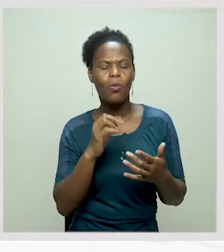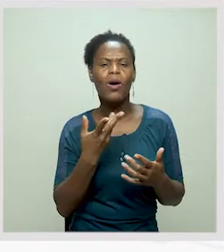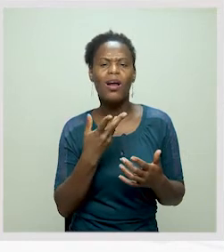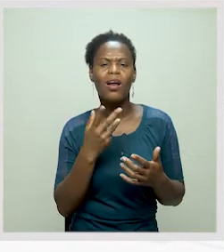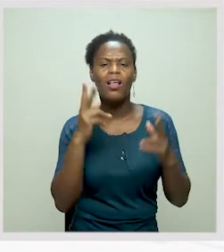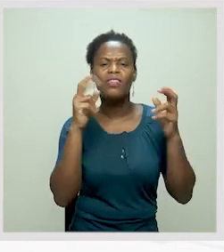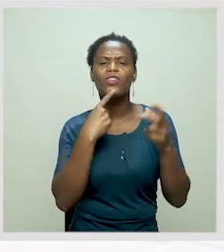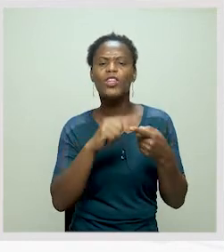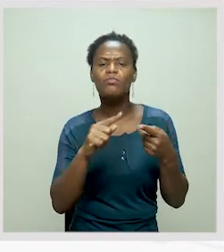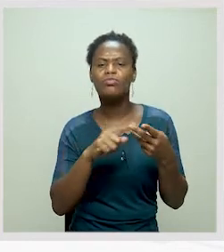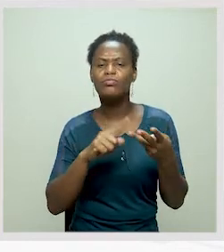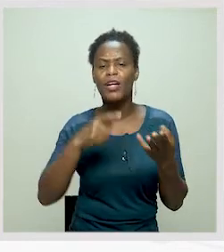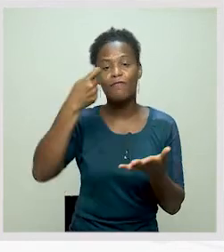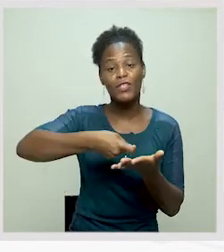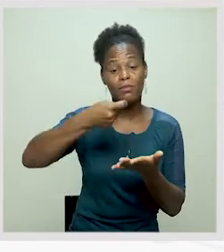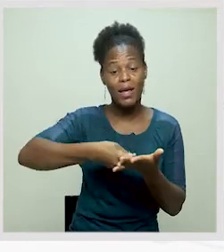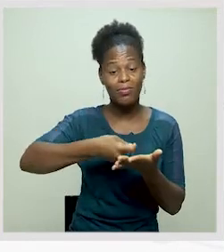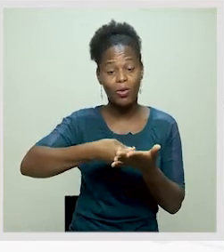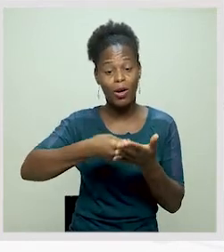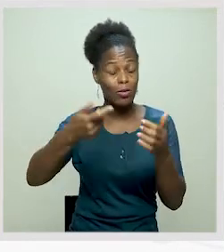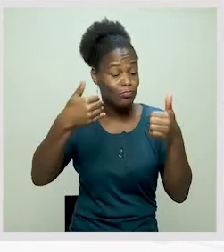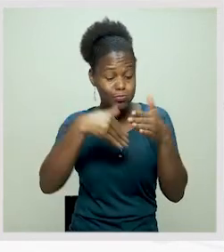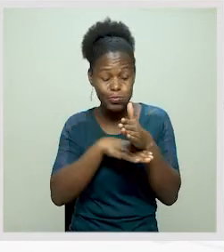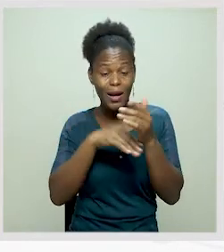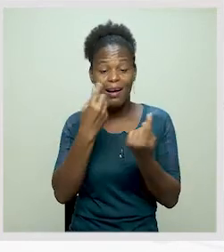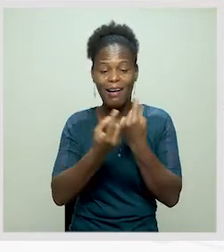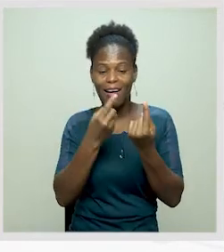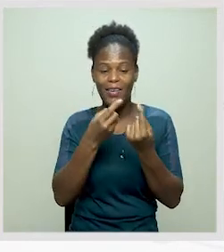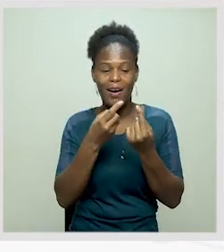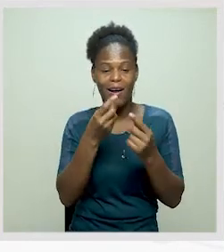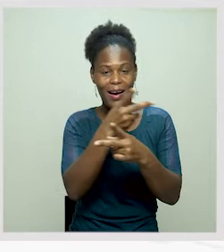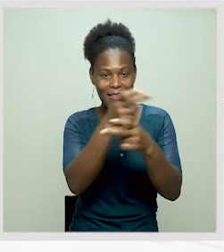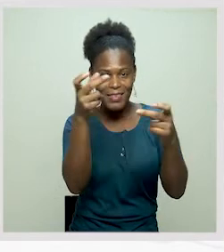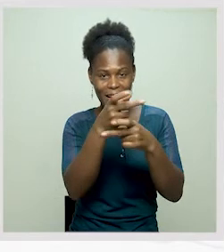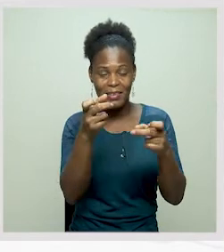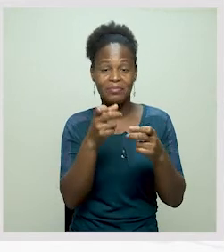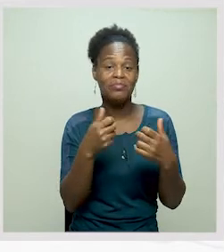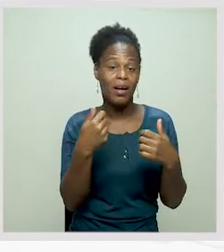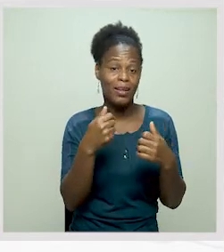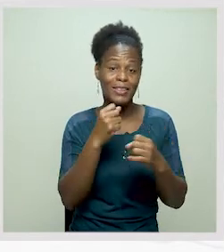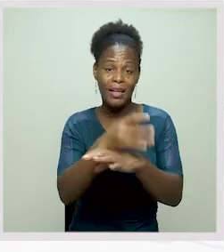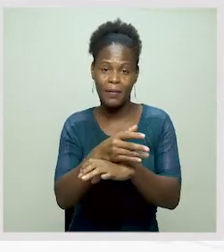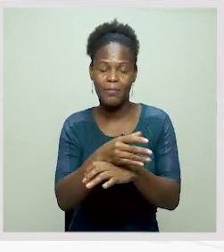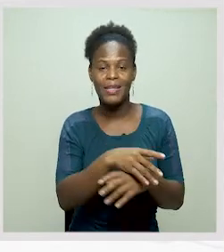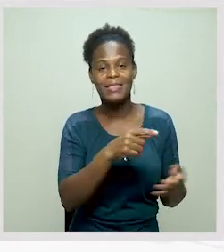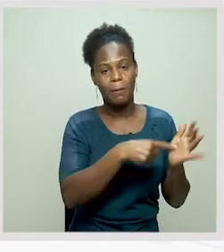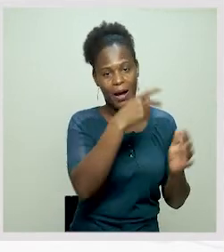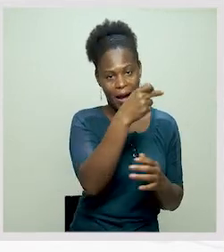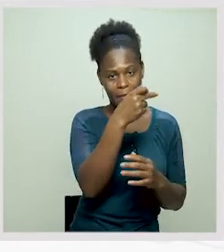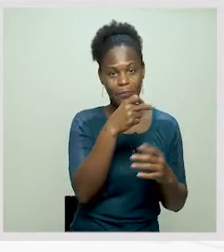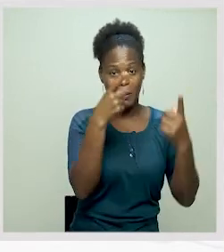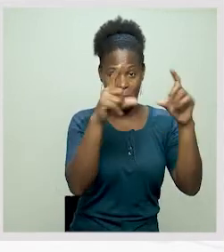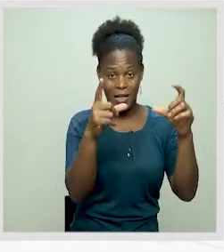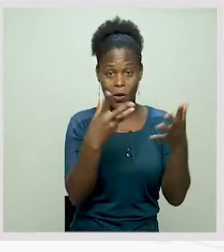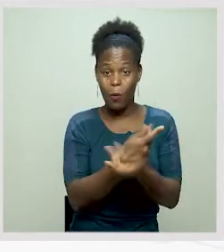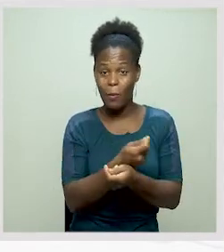tipo de investimento implícito em cada alternativa que se segue. A alternativa A: uma empresa